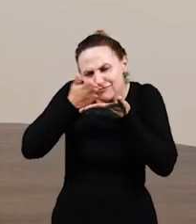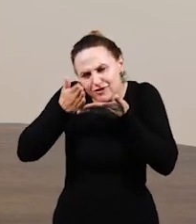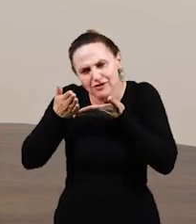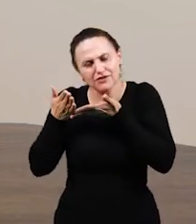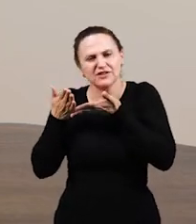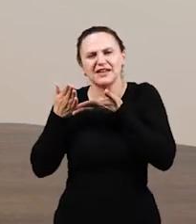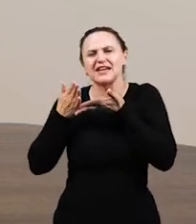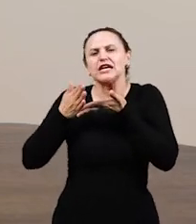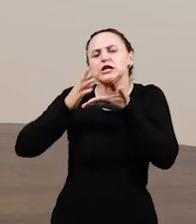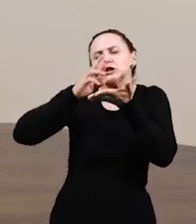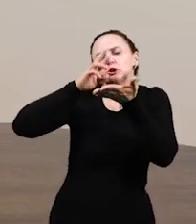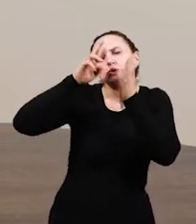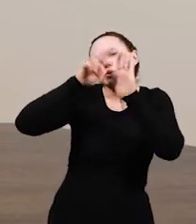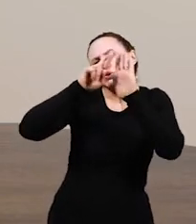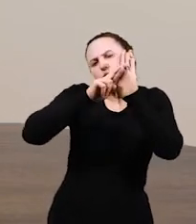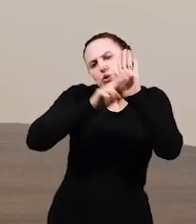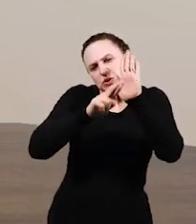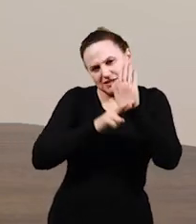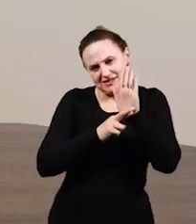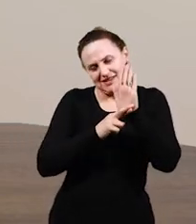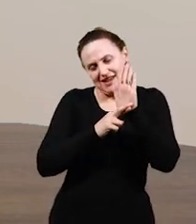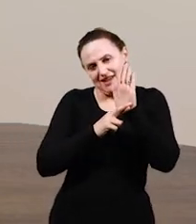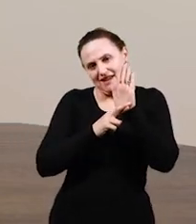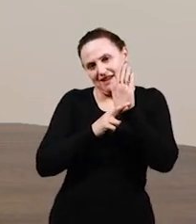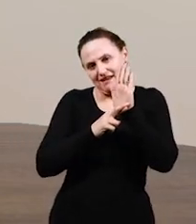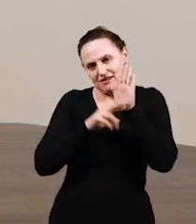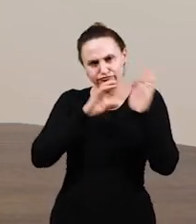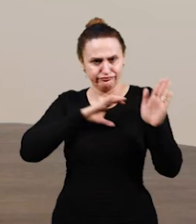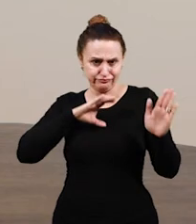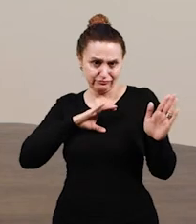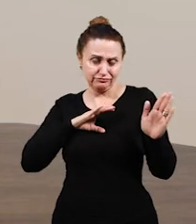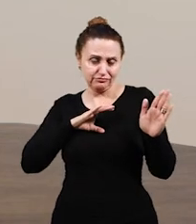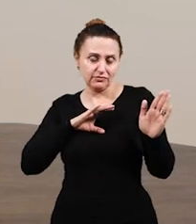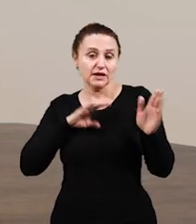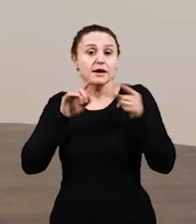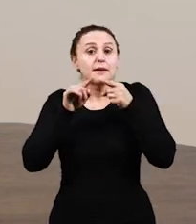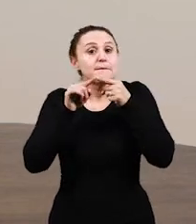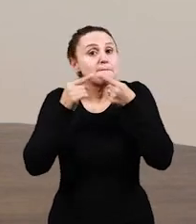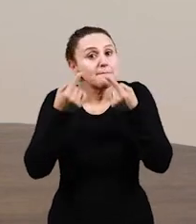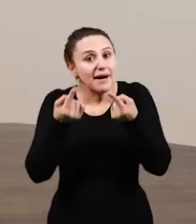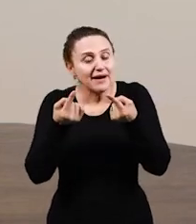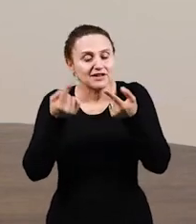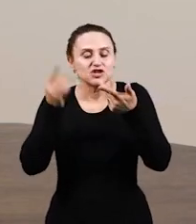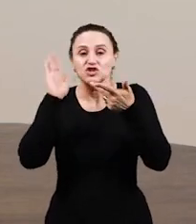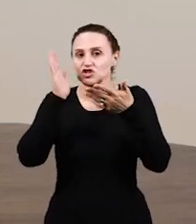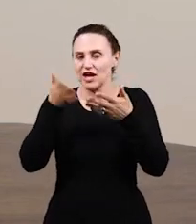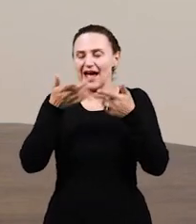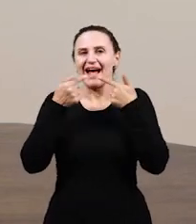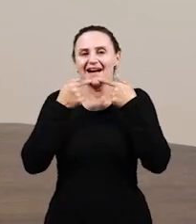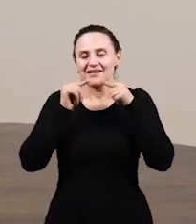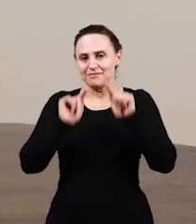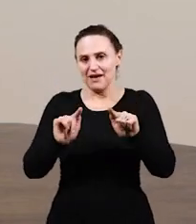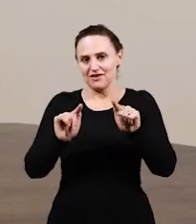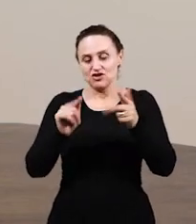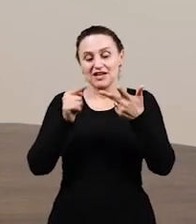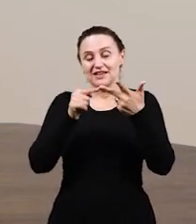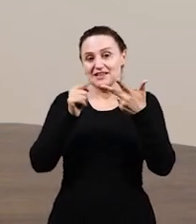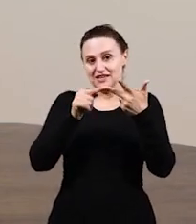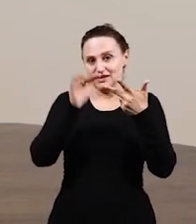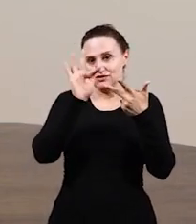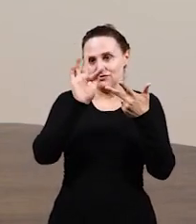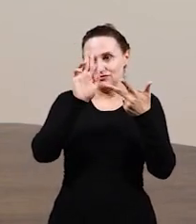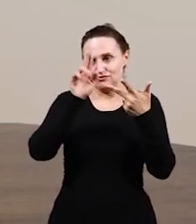fonologia morfologia e sintaxe tá a gramática funcional para começar não tem essa divisão